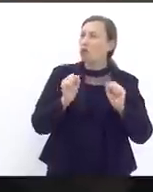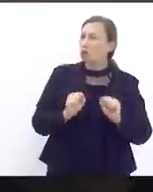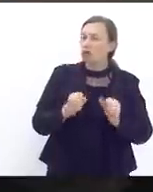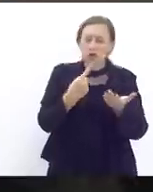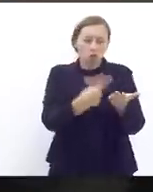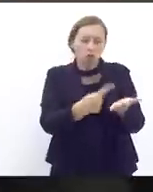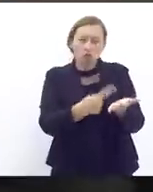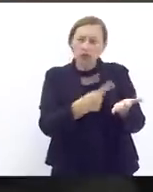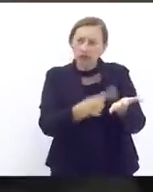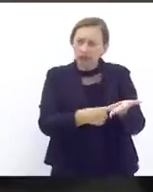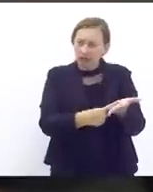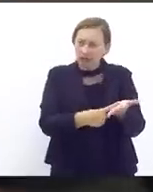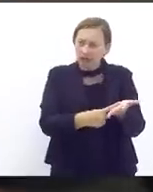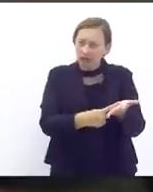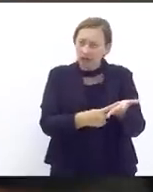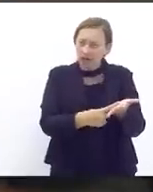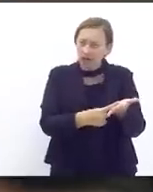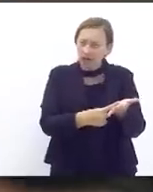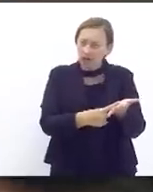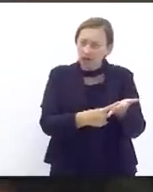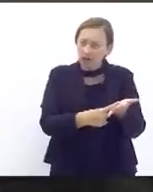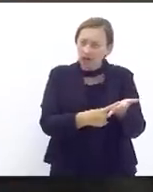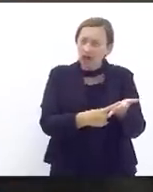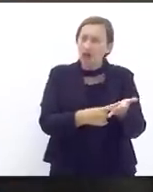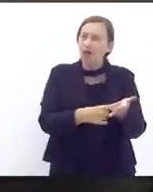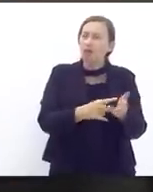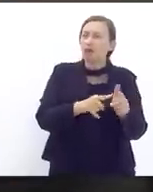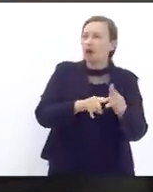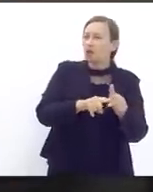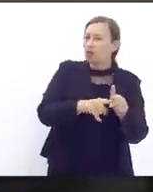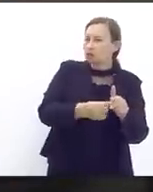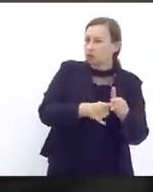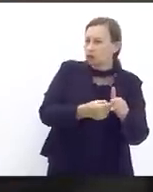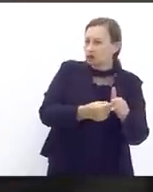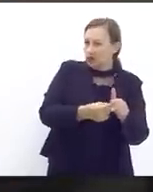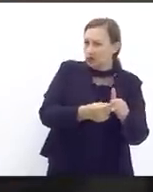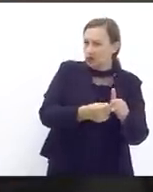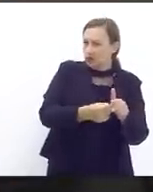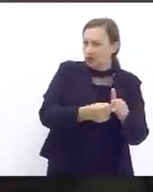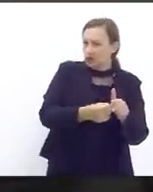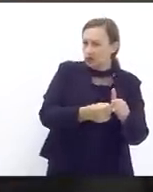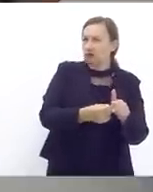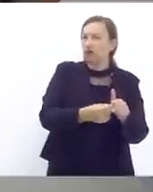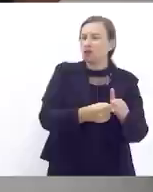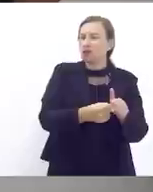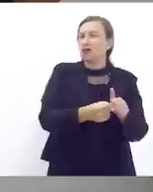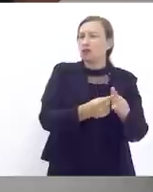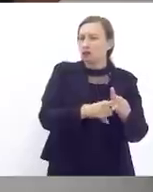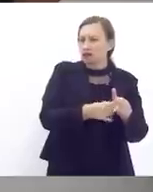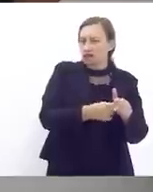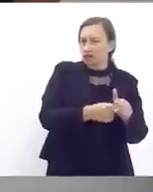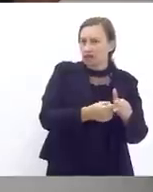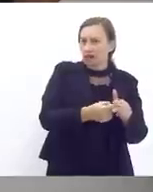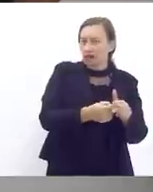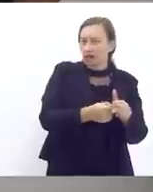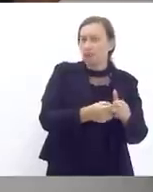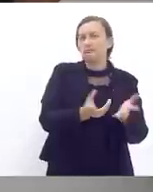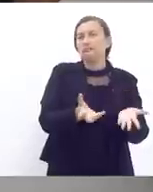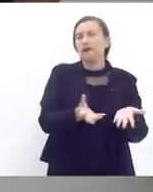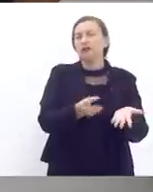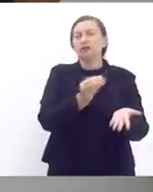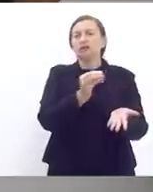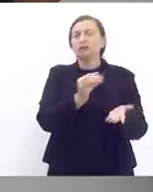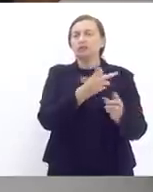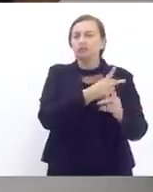uma revisão de pensão no Rio Previdência exatamente eu gostaria desse compromisso então tá